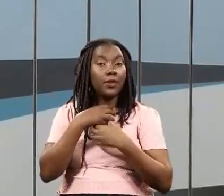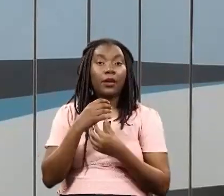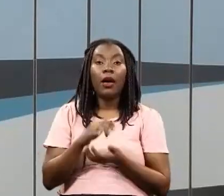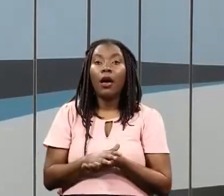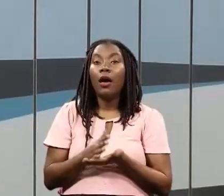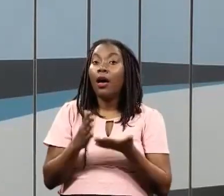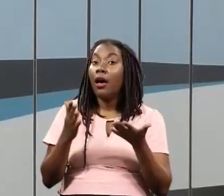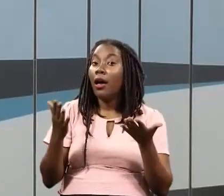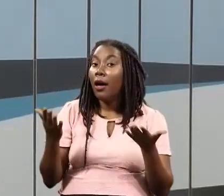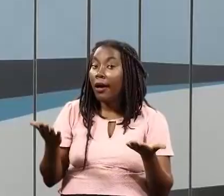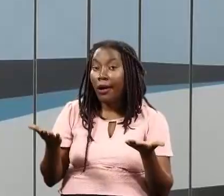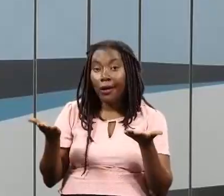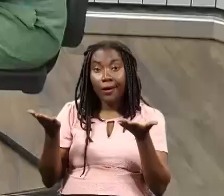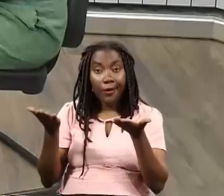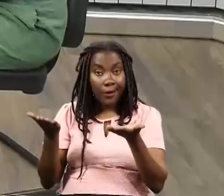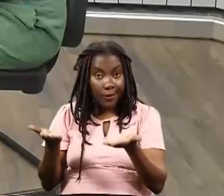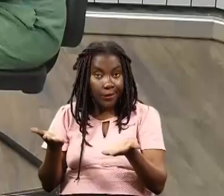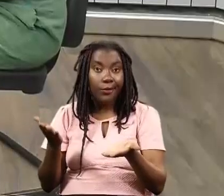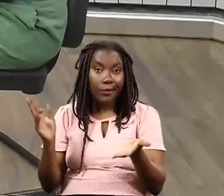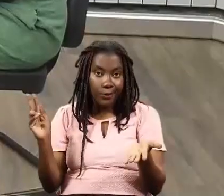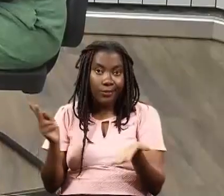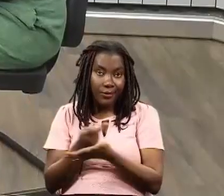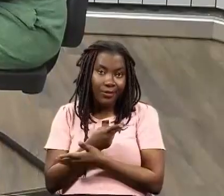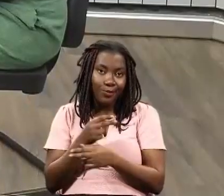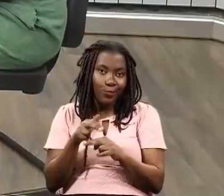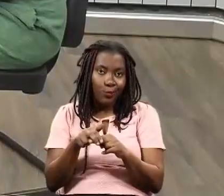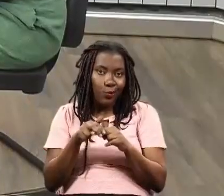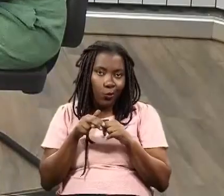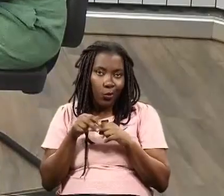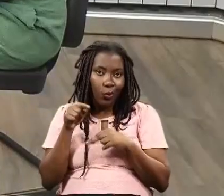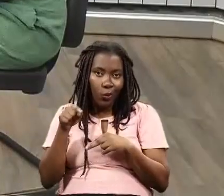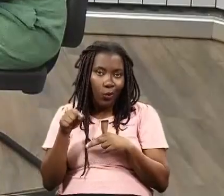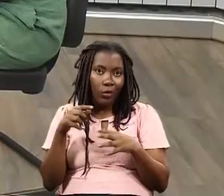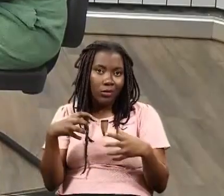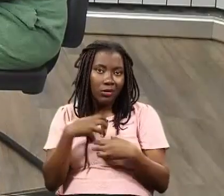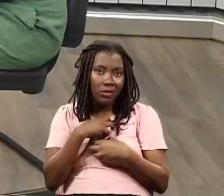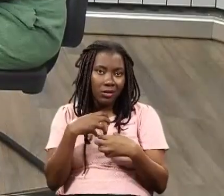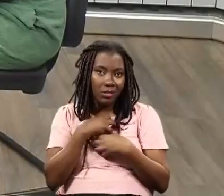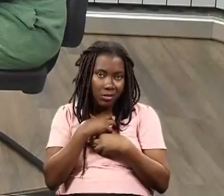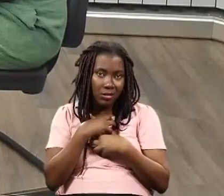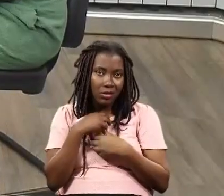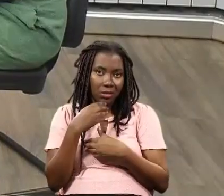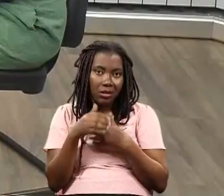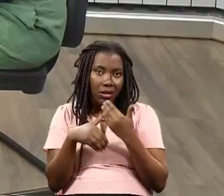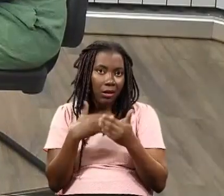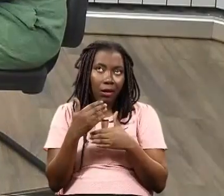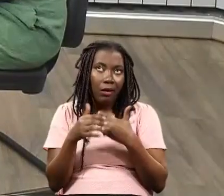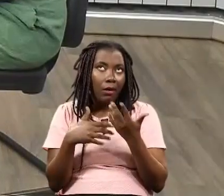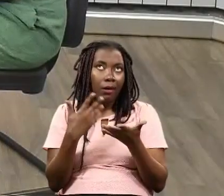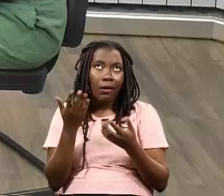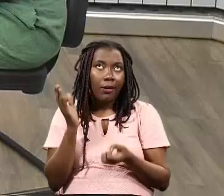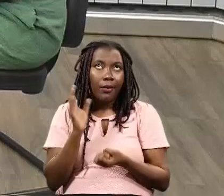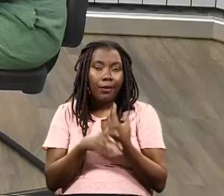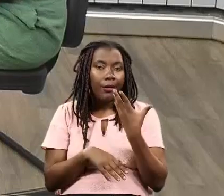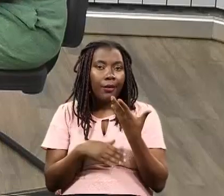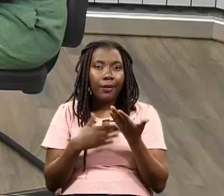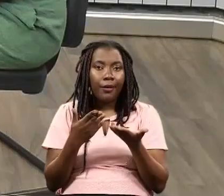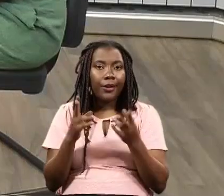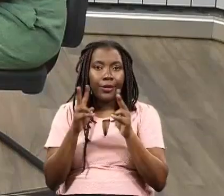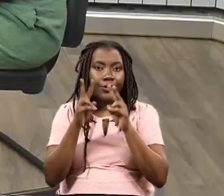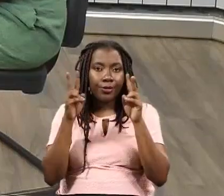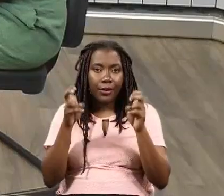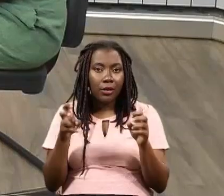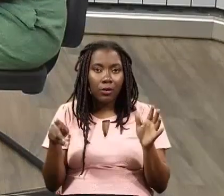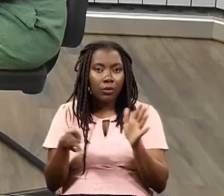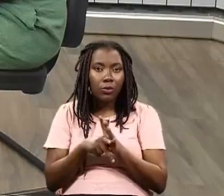Então, é isso que acontece, é por conta desses gatilhos que Exato. acaba gerando aquela questão ali